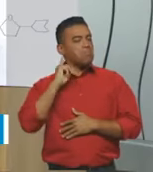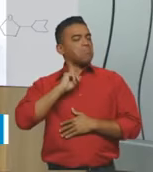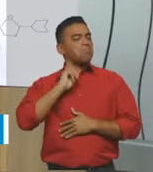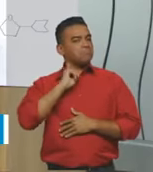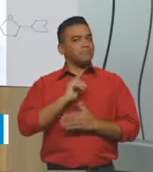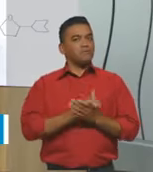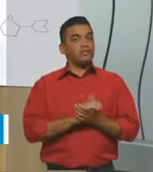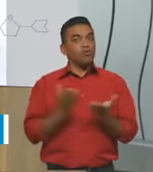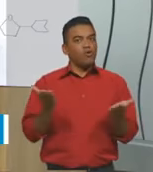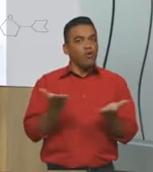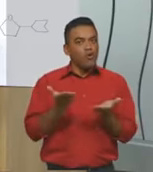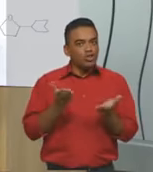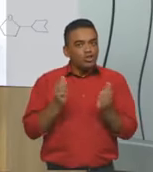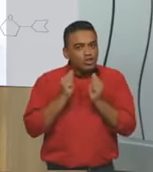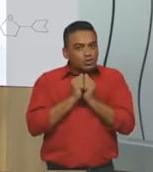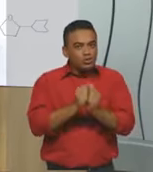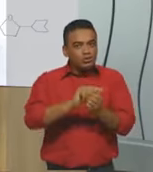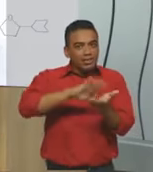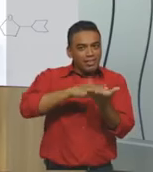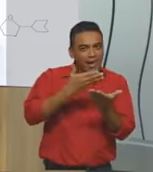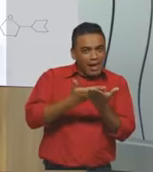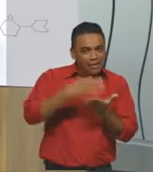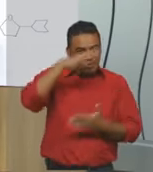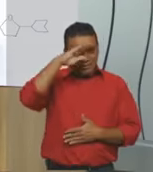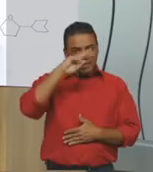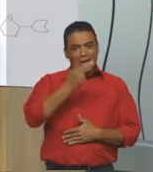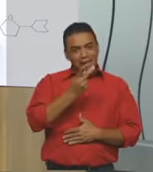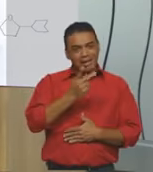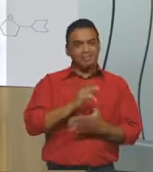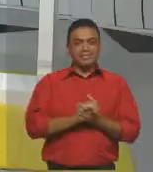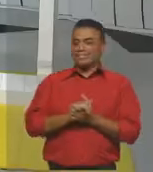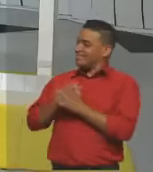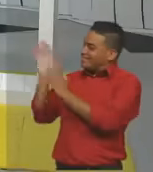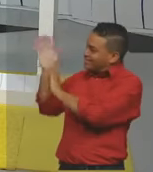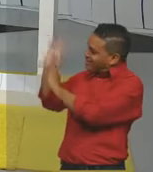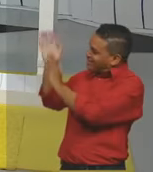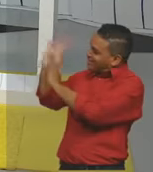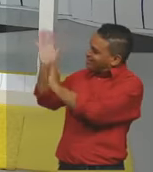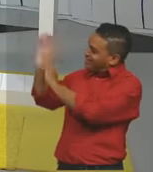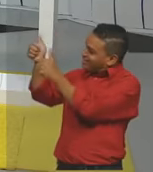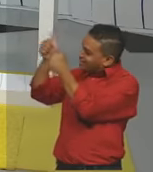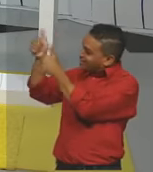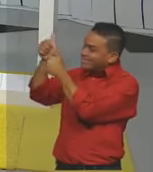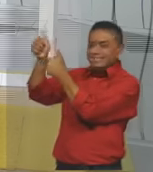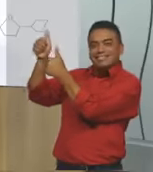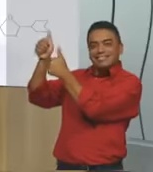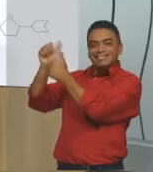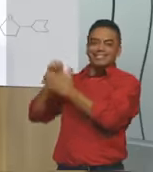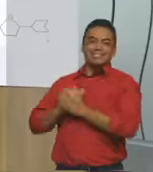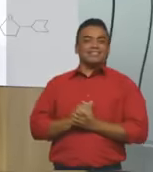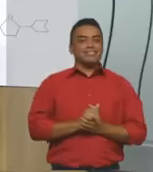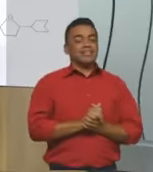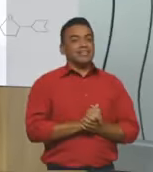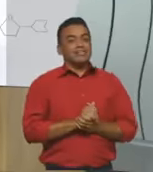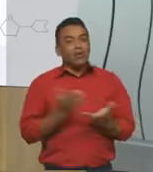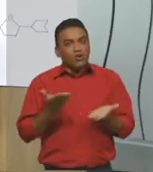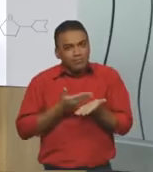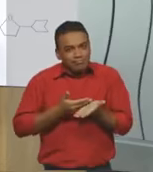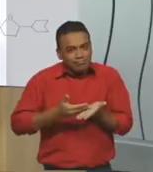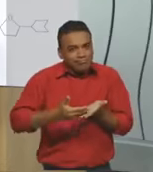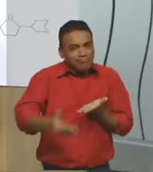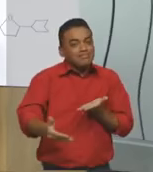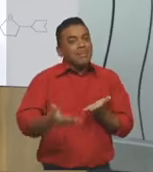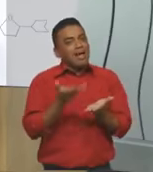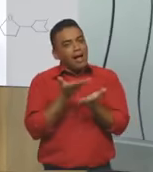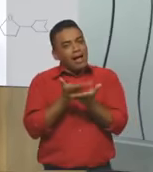hoje junto com o nosso amigo Hermes, intérprete de Libras. Olá, Hermes! Para a gente dar início à nossa